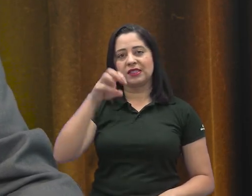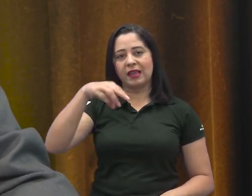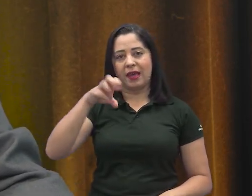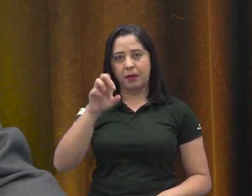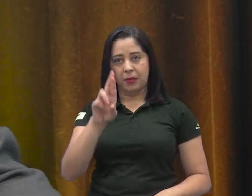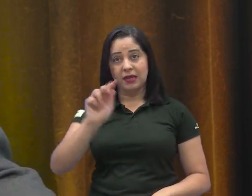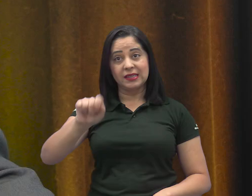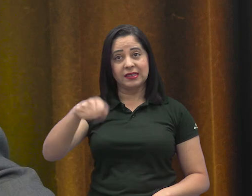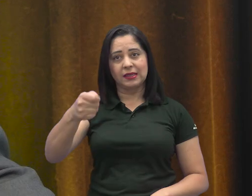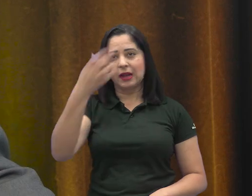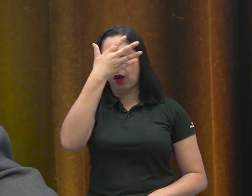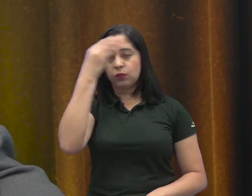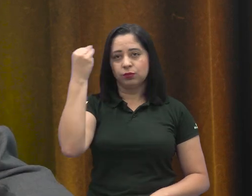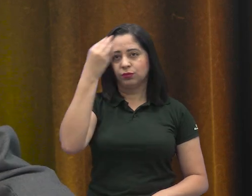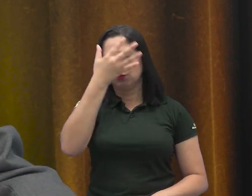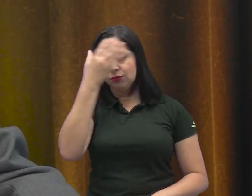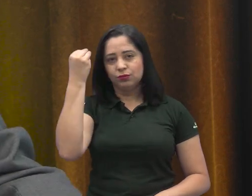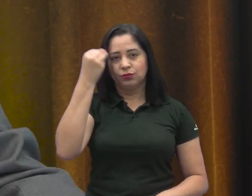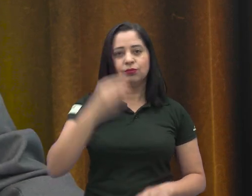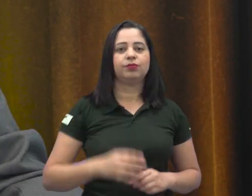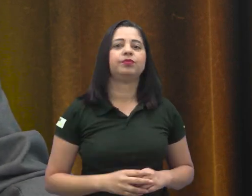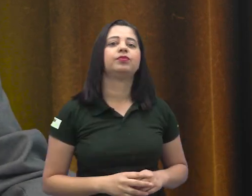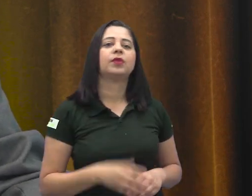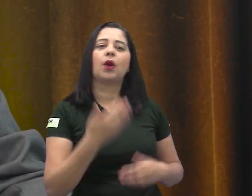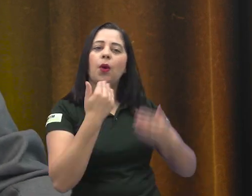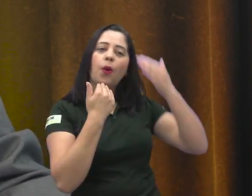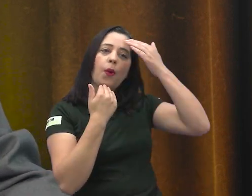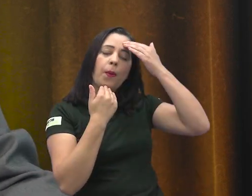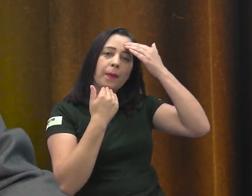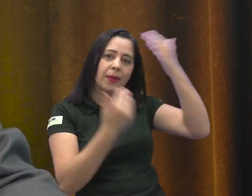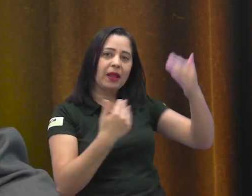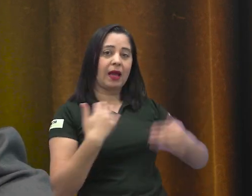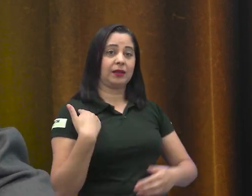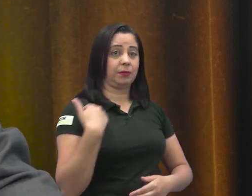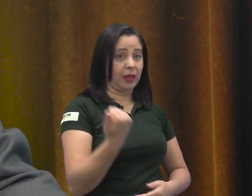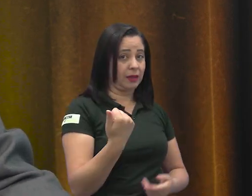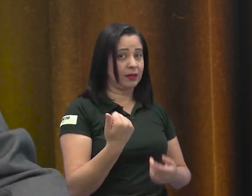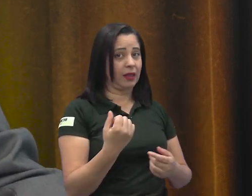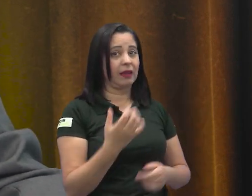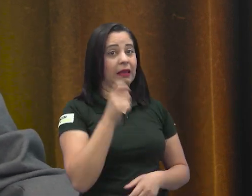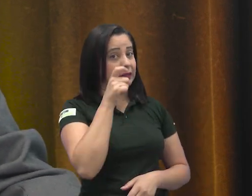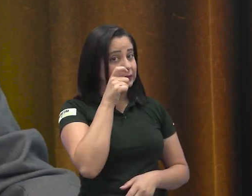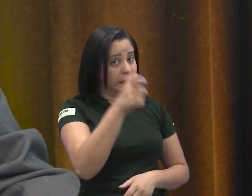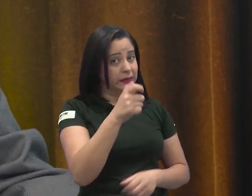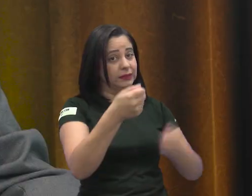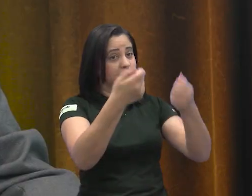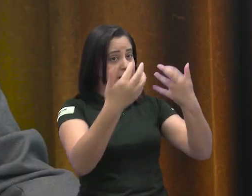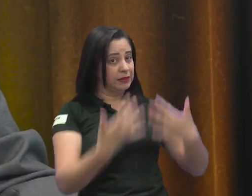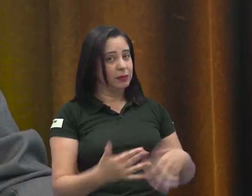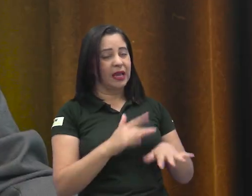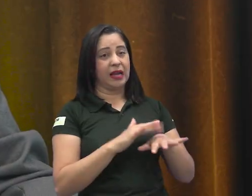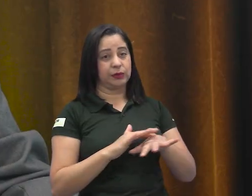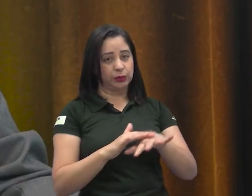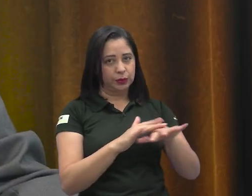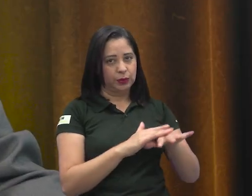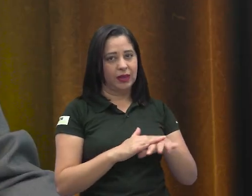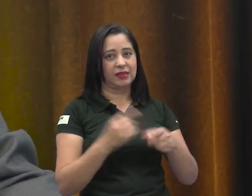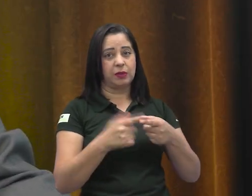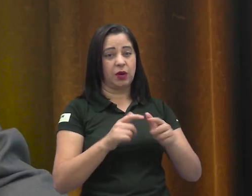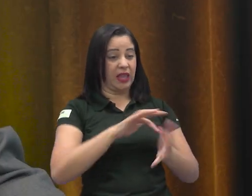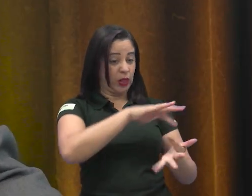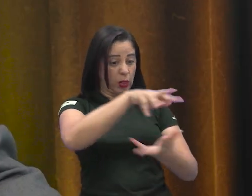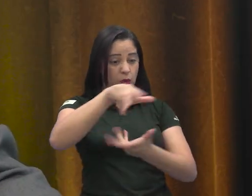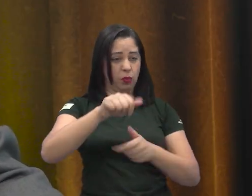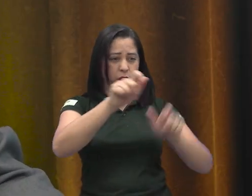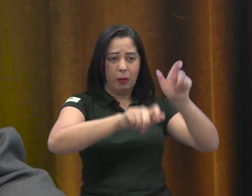pelo convite. É muito interessante a gente falar sobre essa doença que vem atingindo milhões de pessoas no